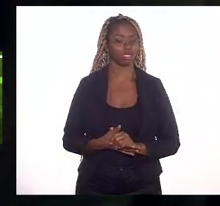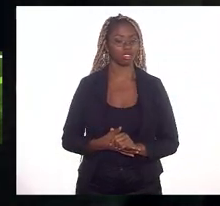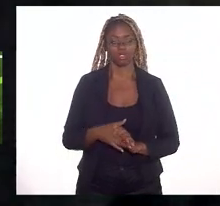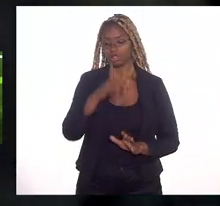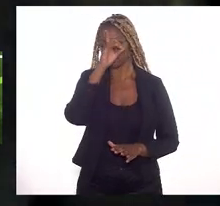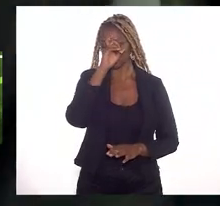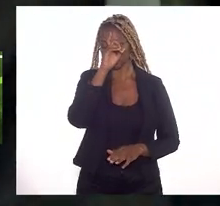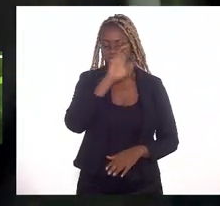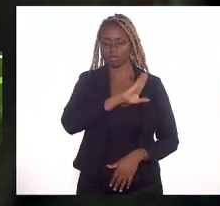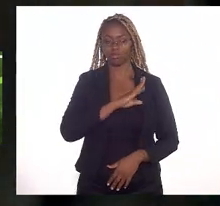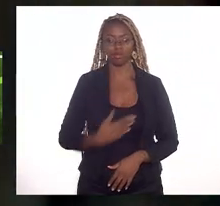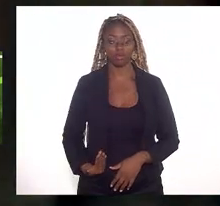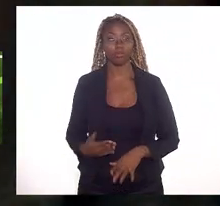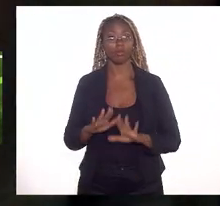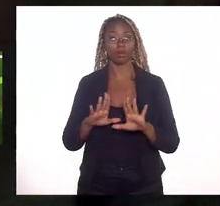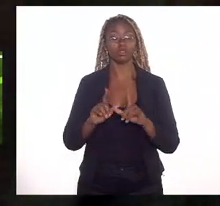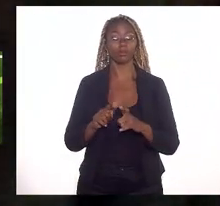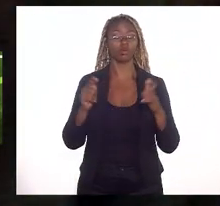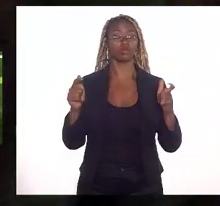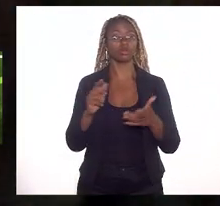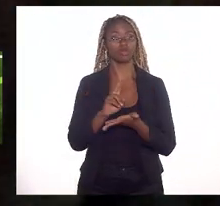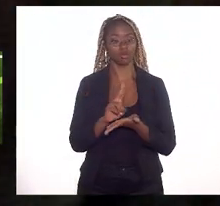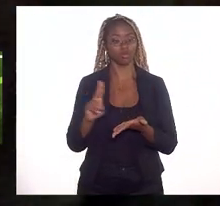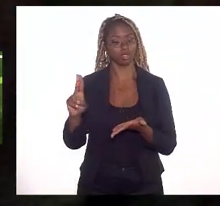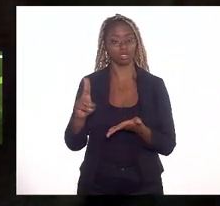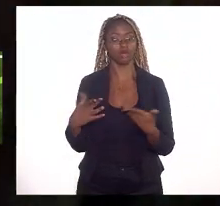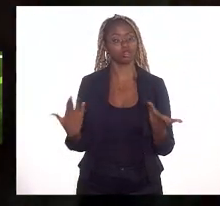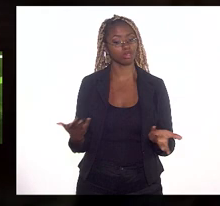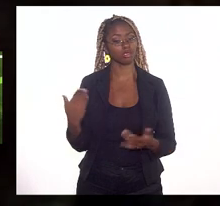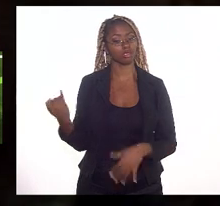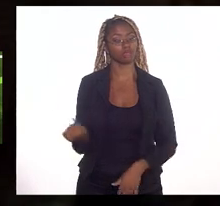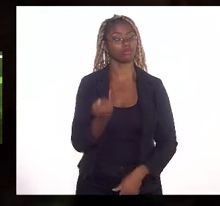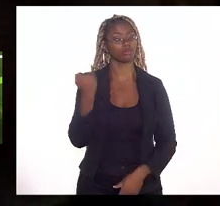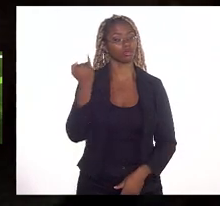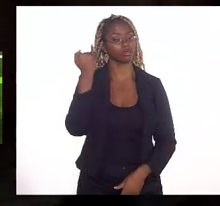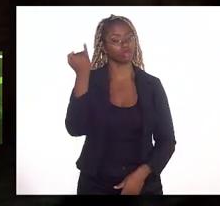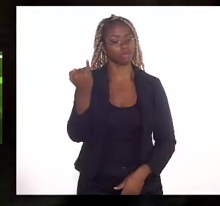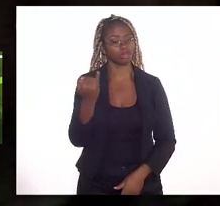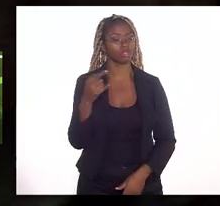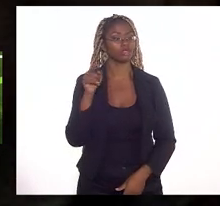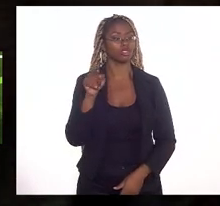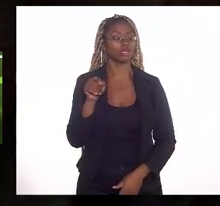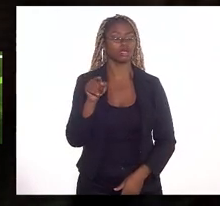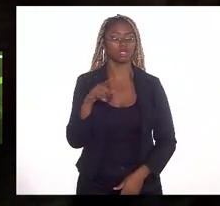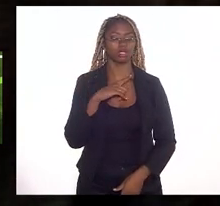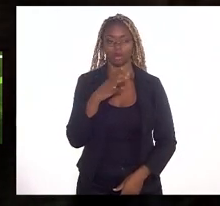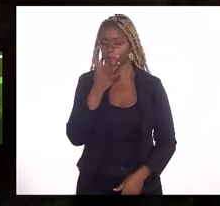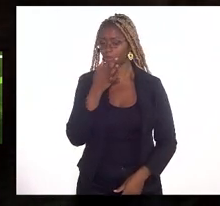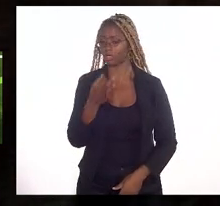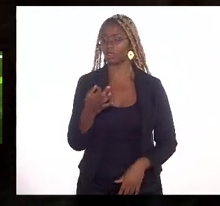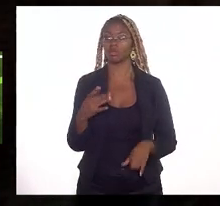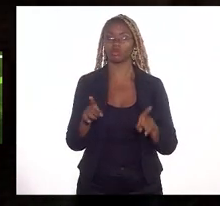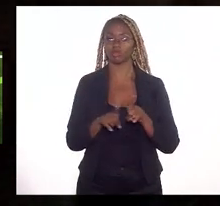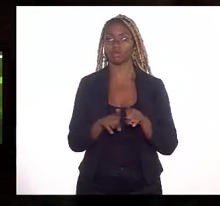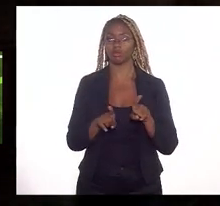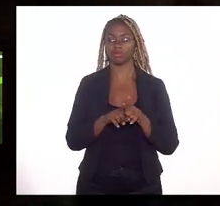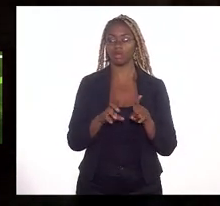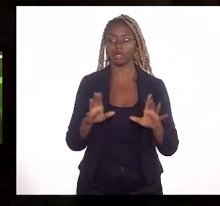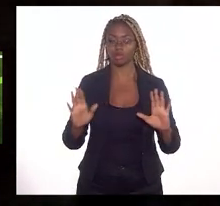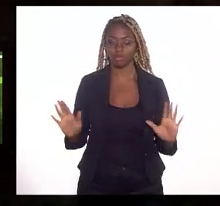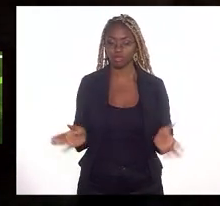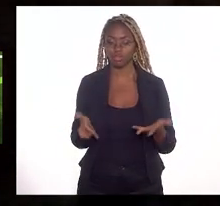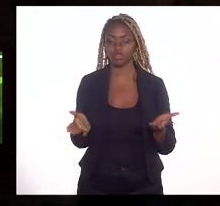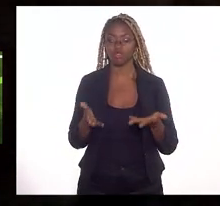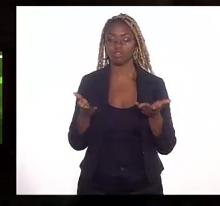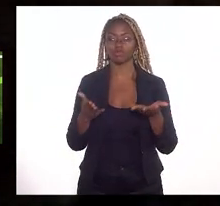públicos mais universitários. Então, é importante, e aí fica também uma sugestão, né, no sentido de promover